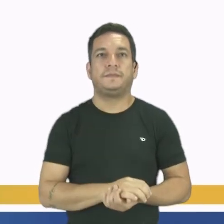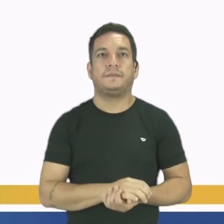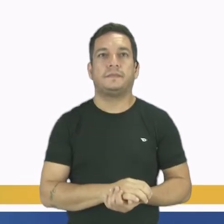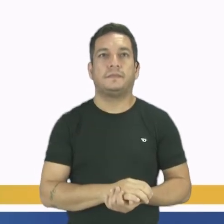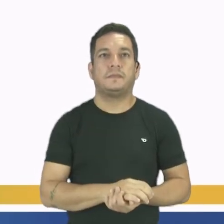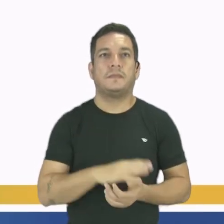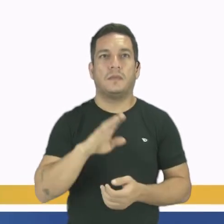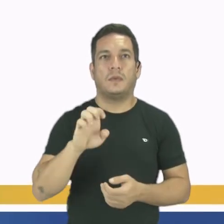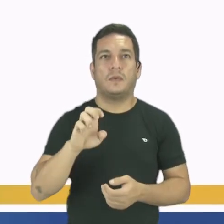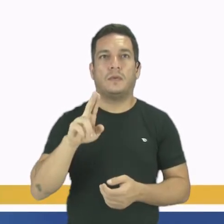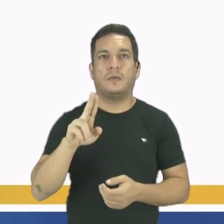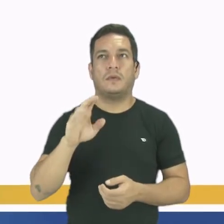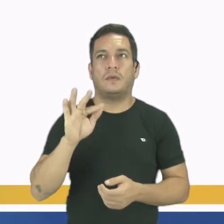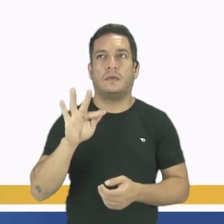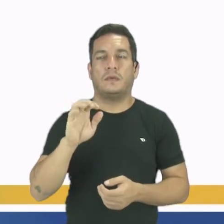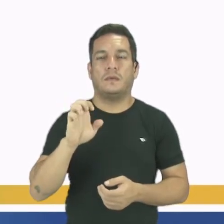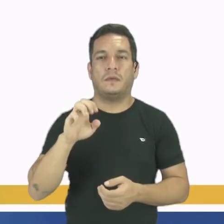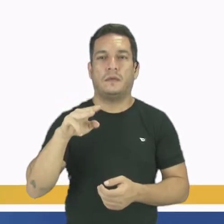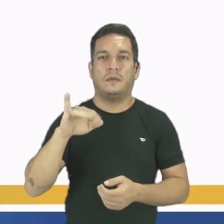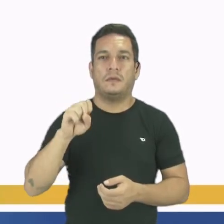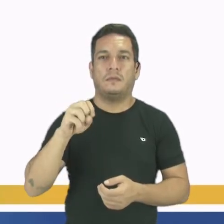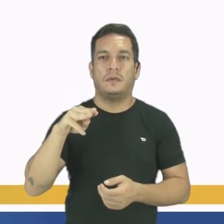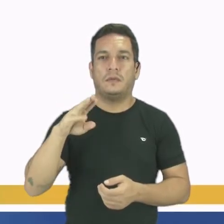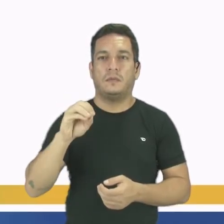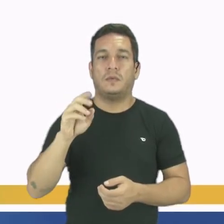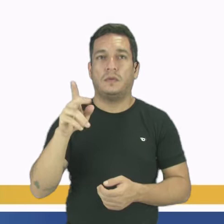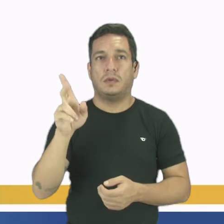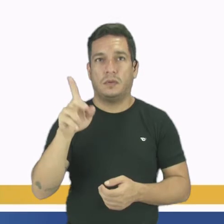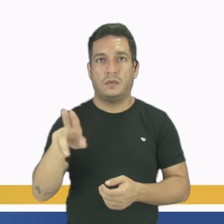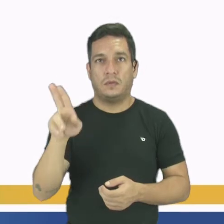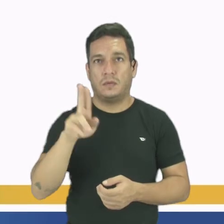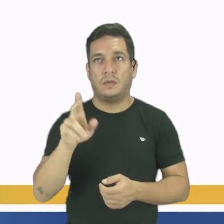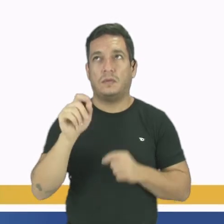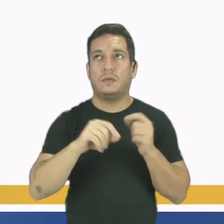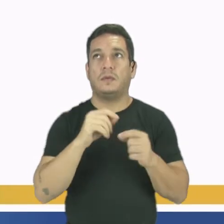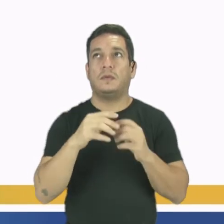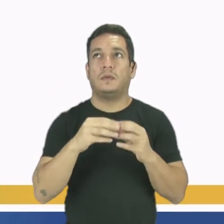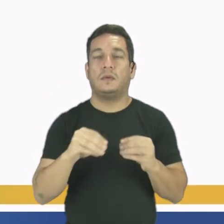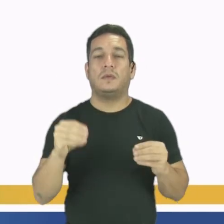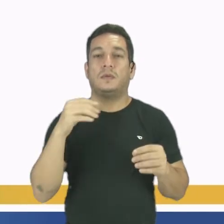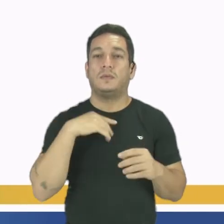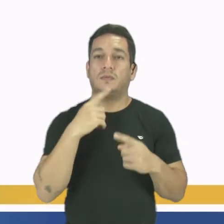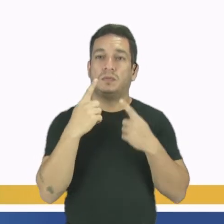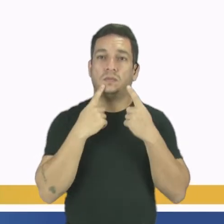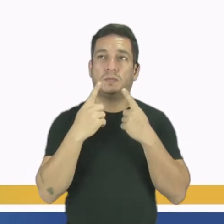O eufemismo. Ele é utilizado para suavizar o discurso.